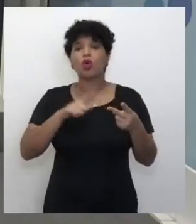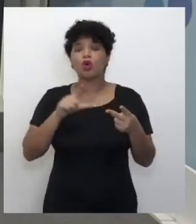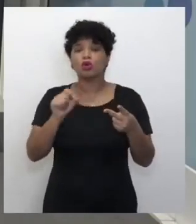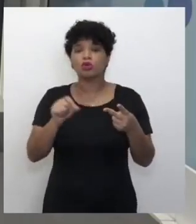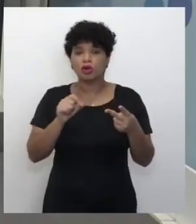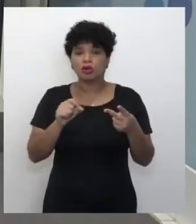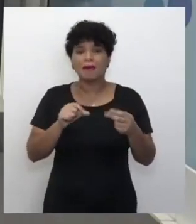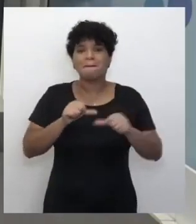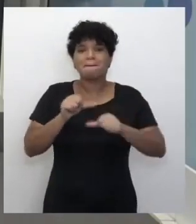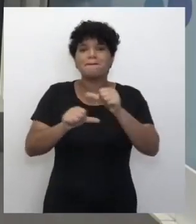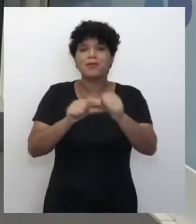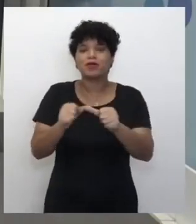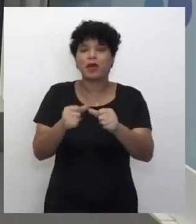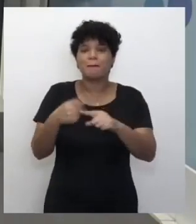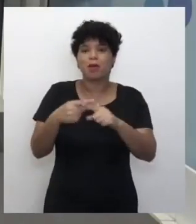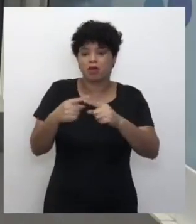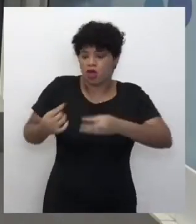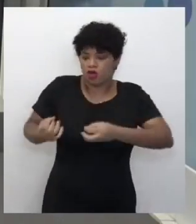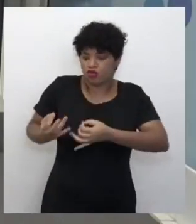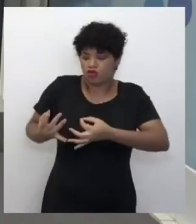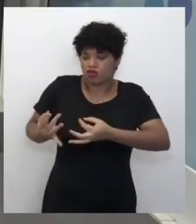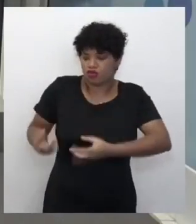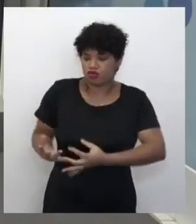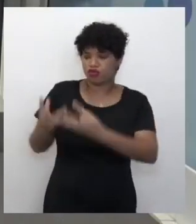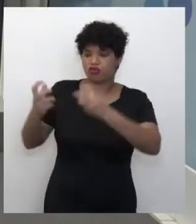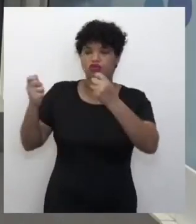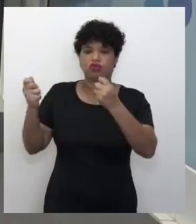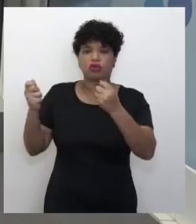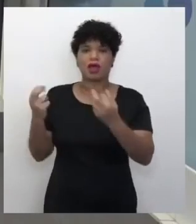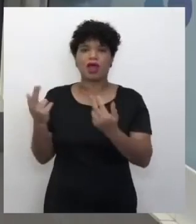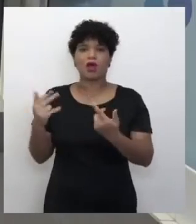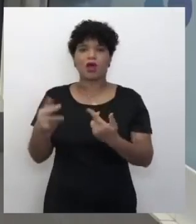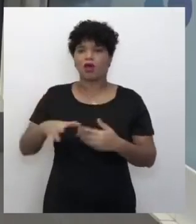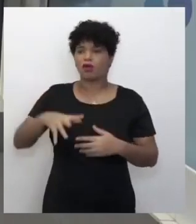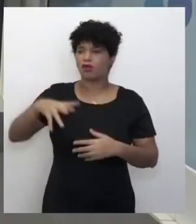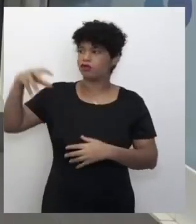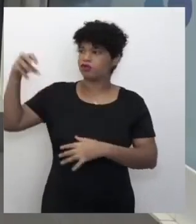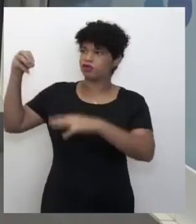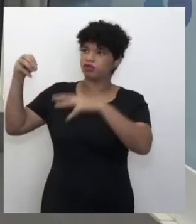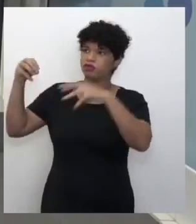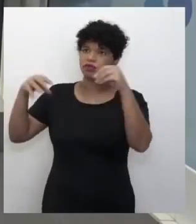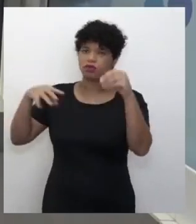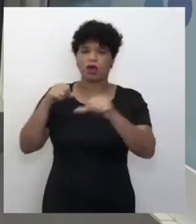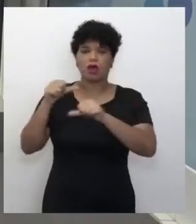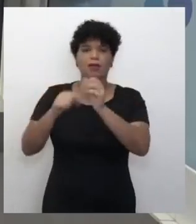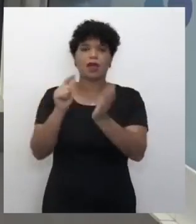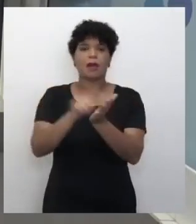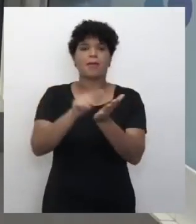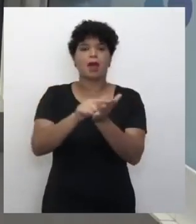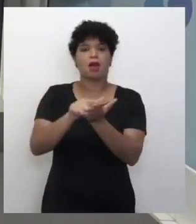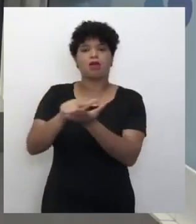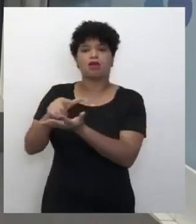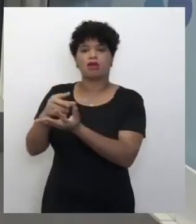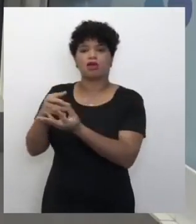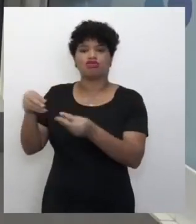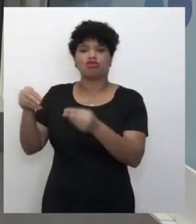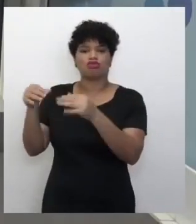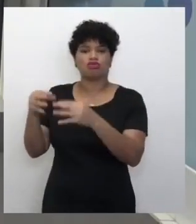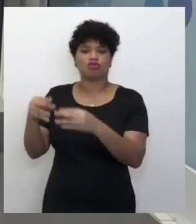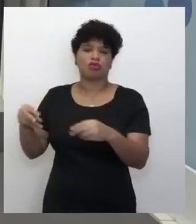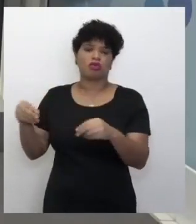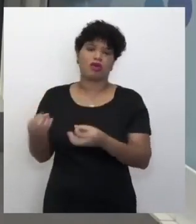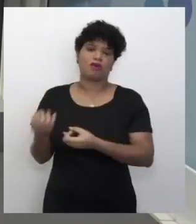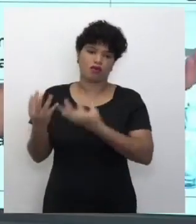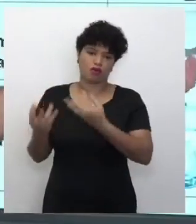aí, através da combustão, a liberação de gases também, né, para a atmosfera e a transformação do papel em cinzas, não é isso? Sim, né, além